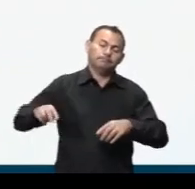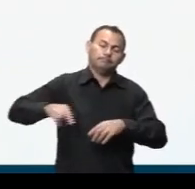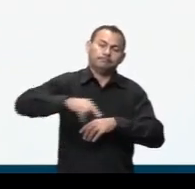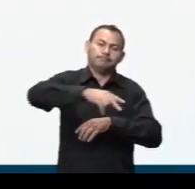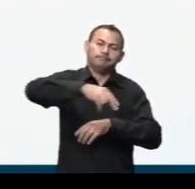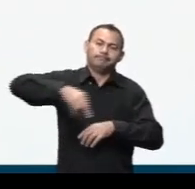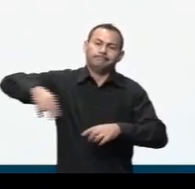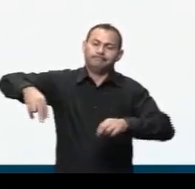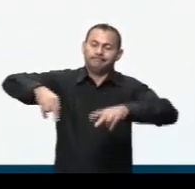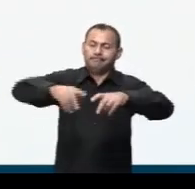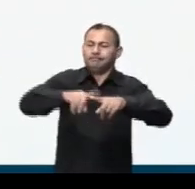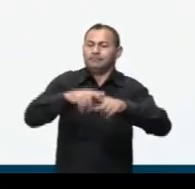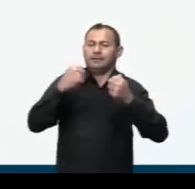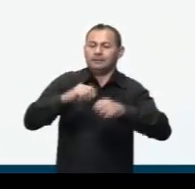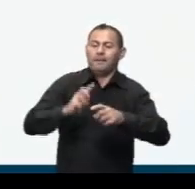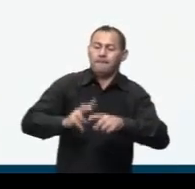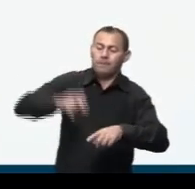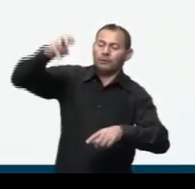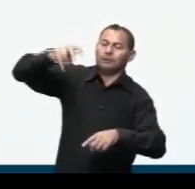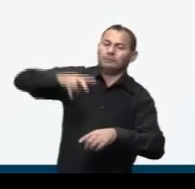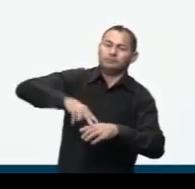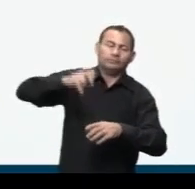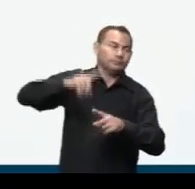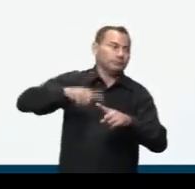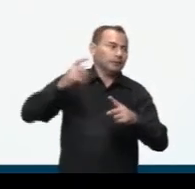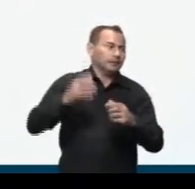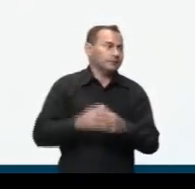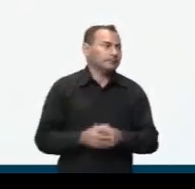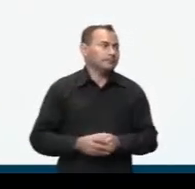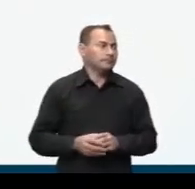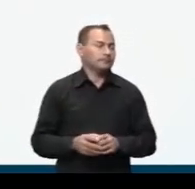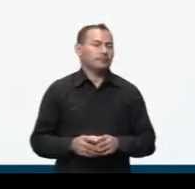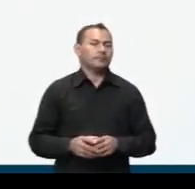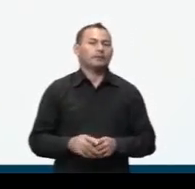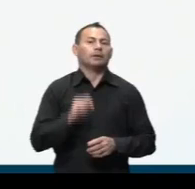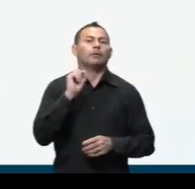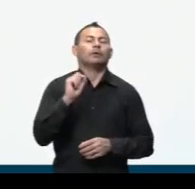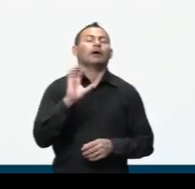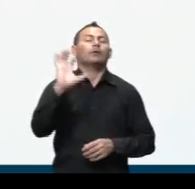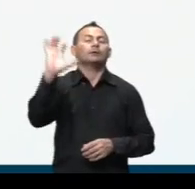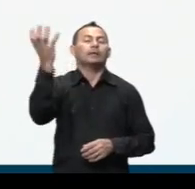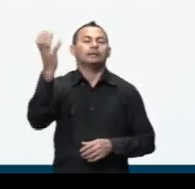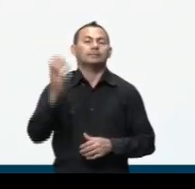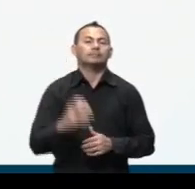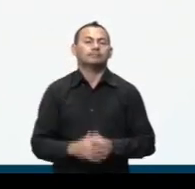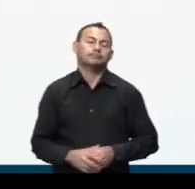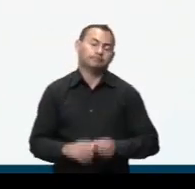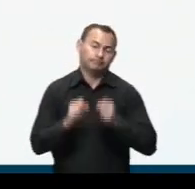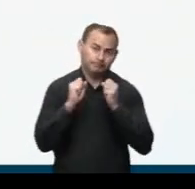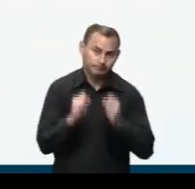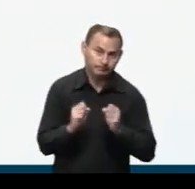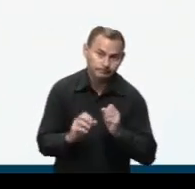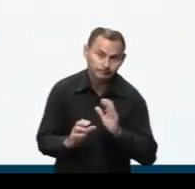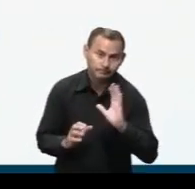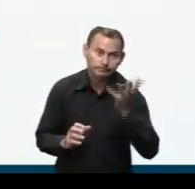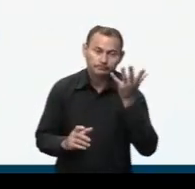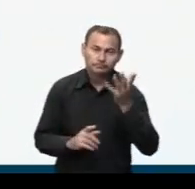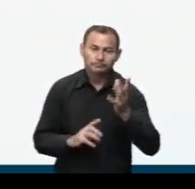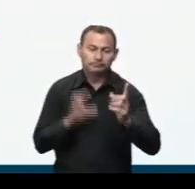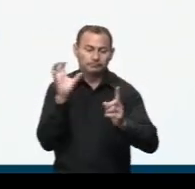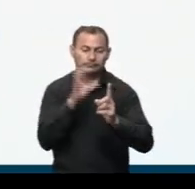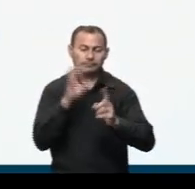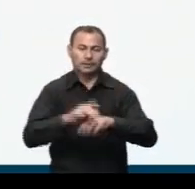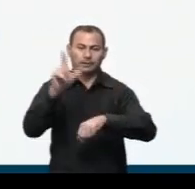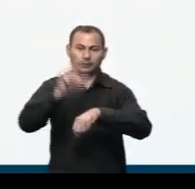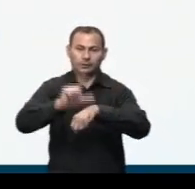por aqui, sem precisar ficar pulando. Entretanto, o que acontece? Pode acontecer, não interfere